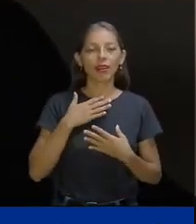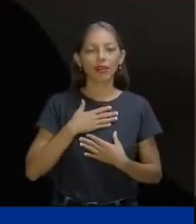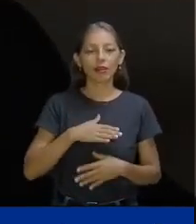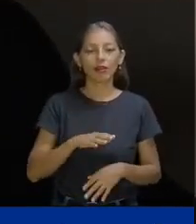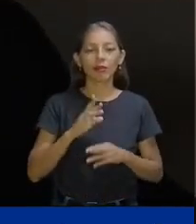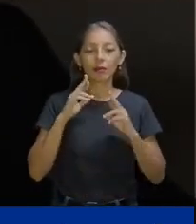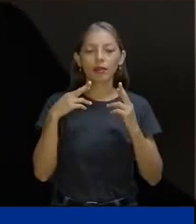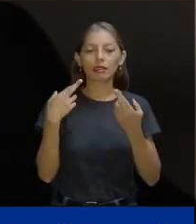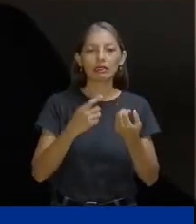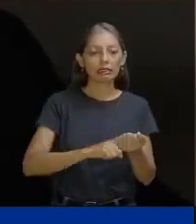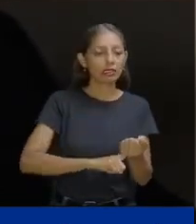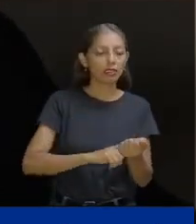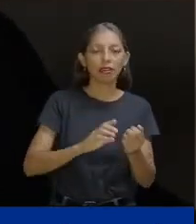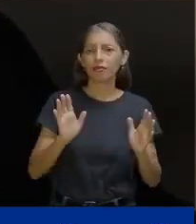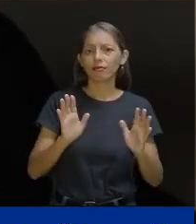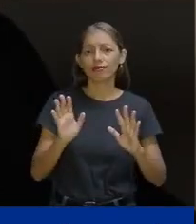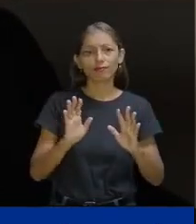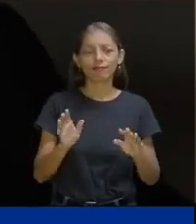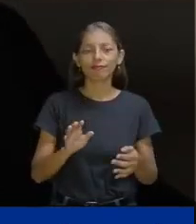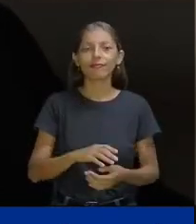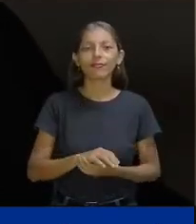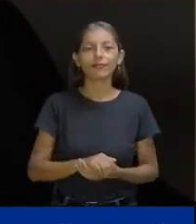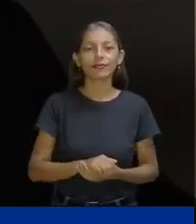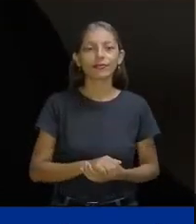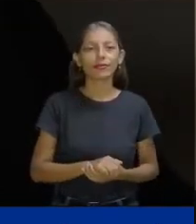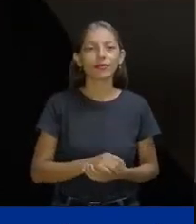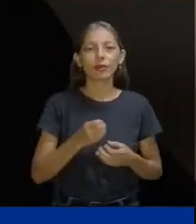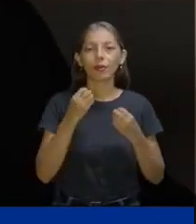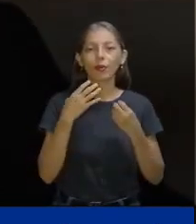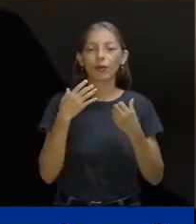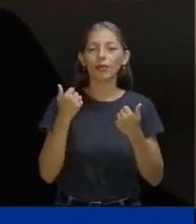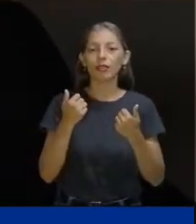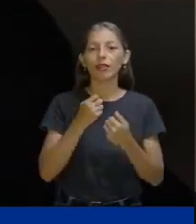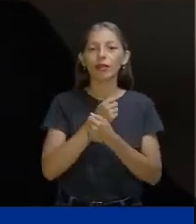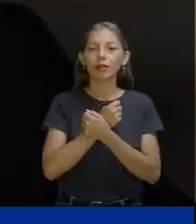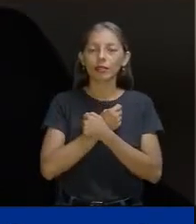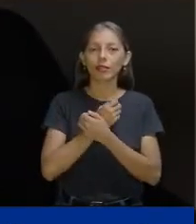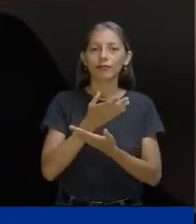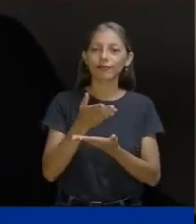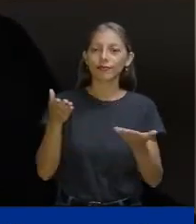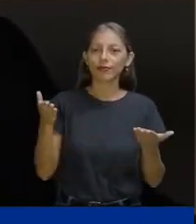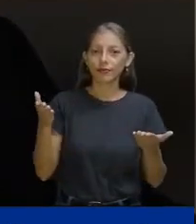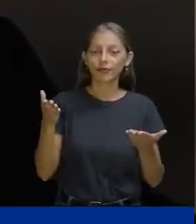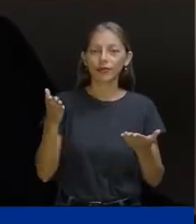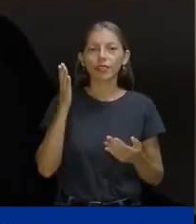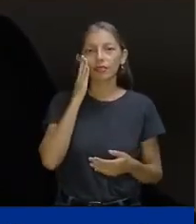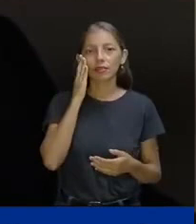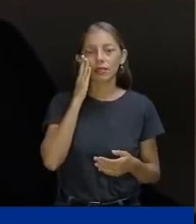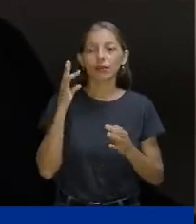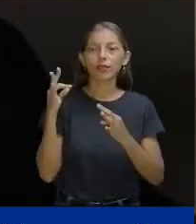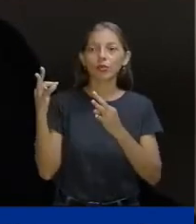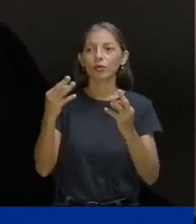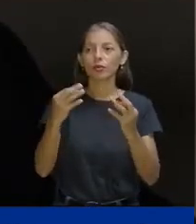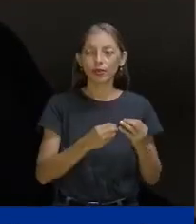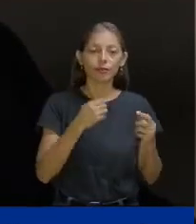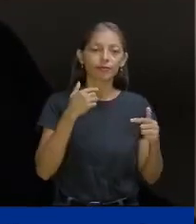descontraída, e ele mandou esse abraço reconhecendo todo o empenho de todos os magistrados eleitorais,